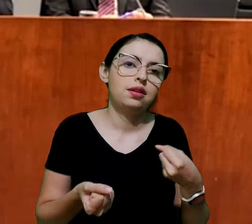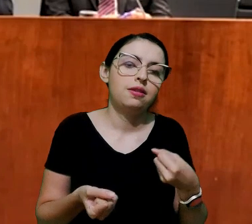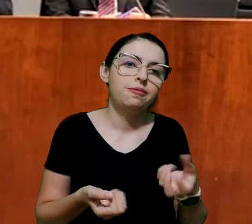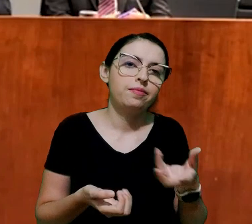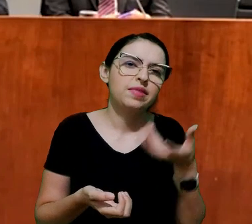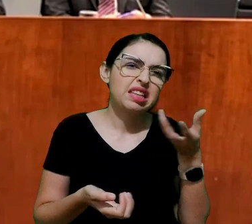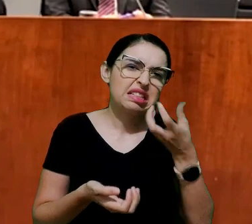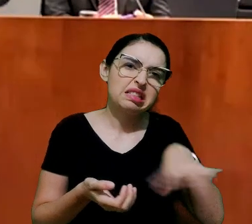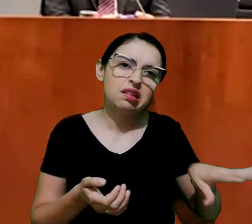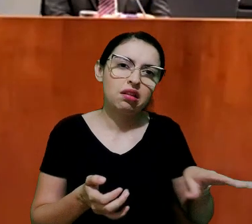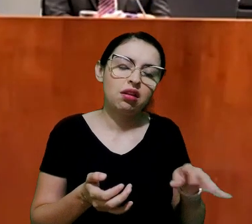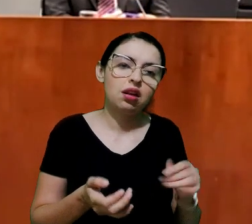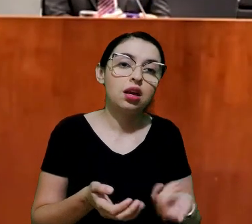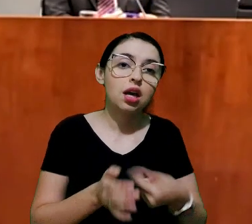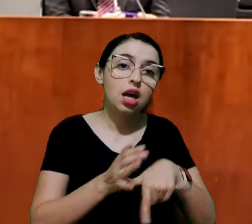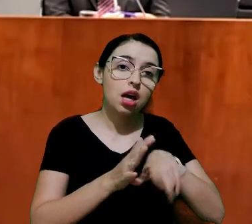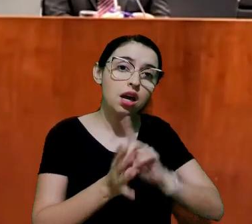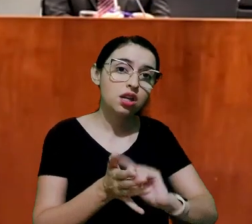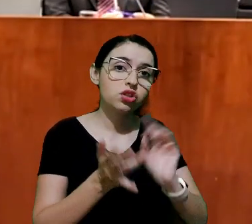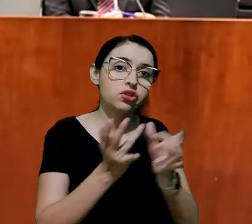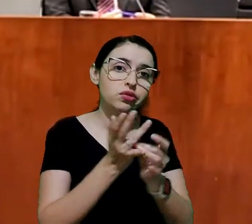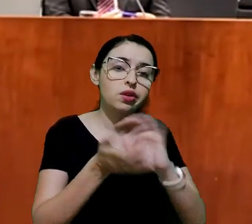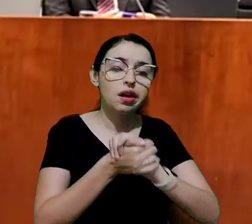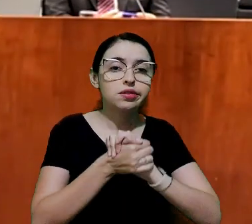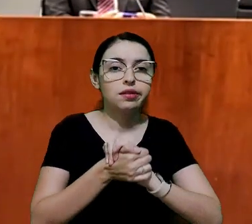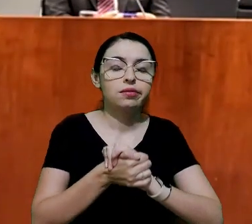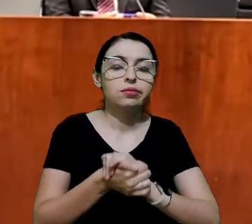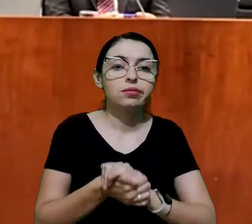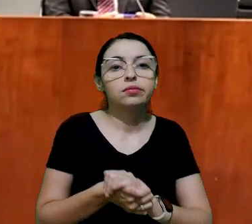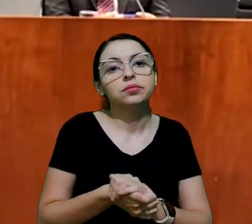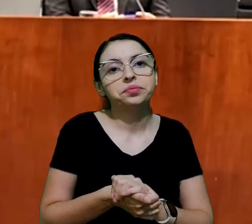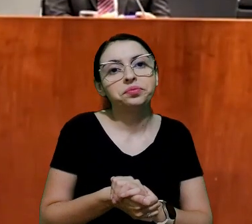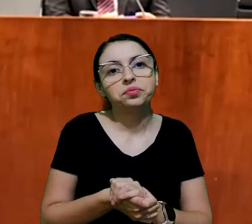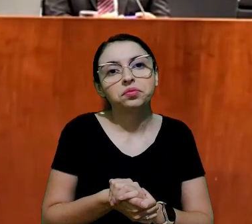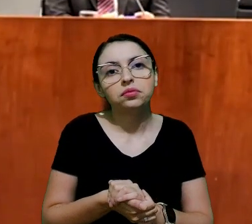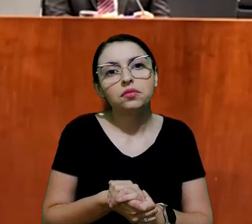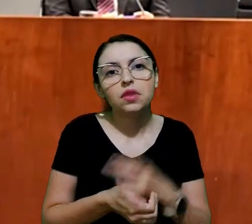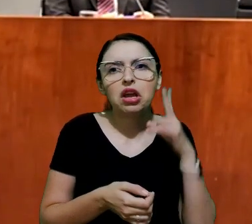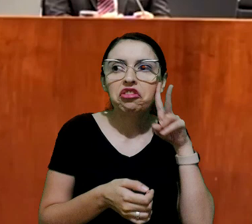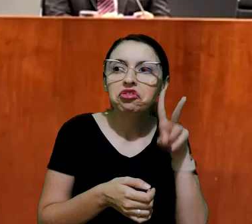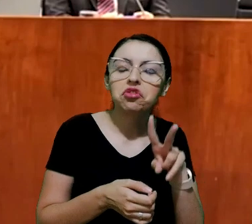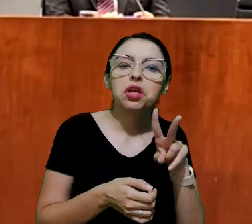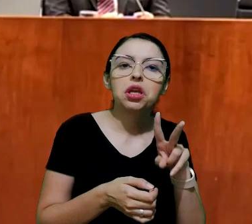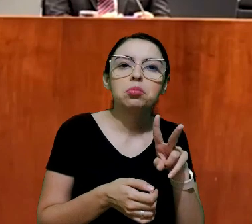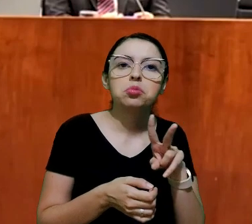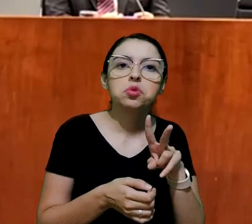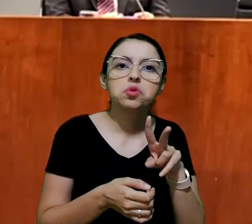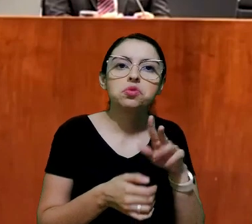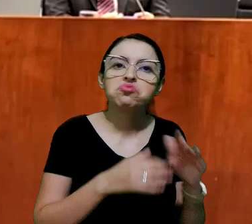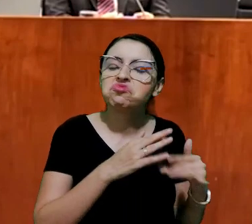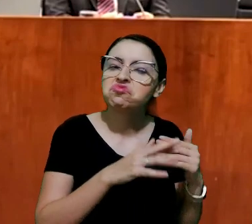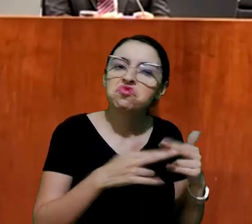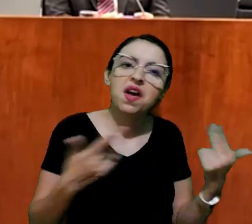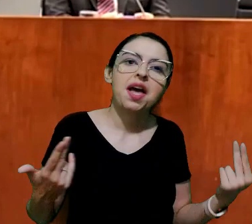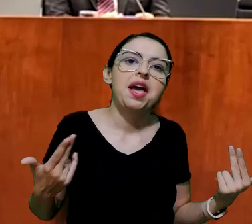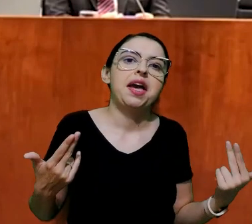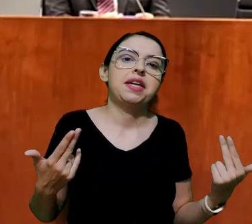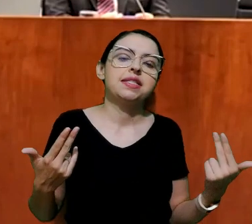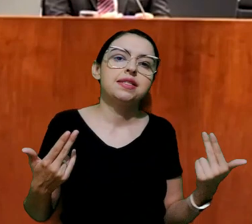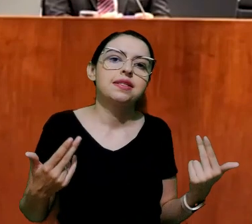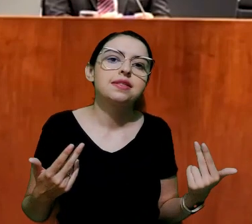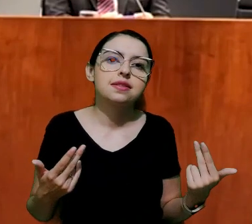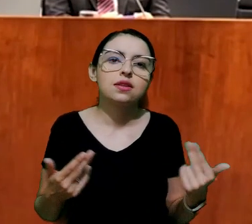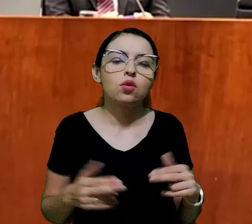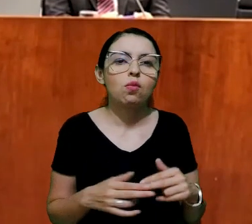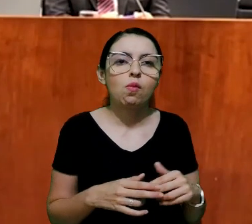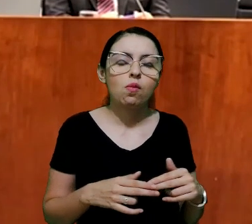pacto antinupcial? Essa tendência da contratualização, não só nós vemos nos pactos, mas também em outras questões empresariais,